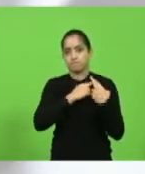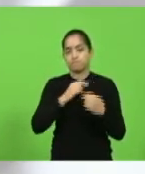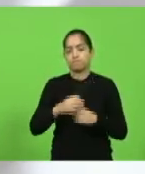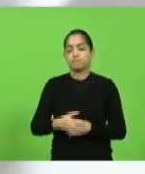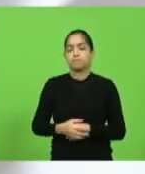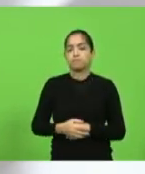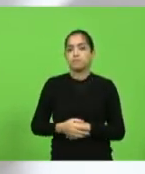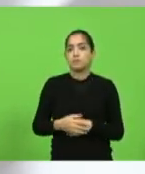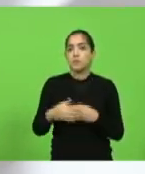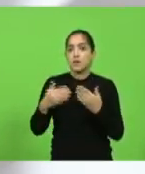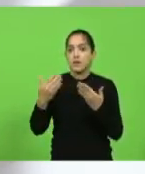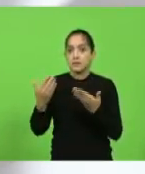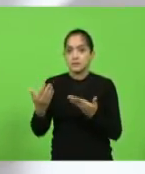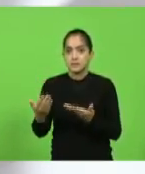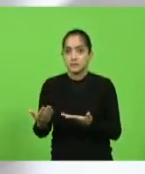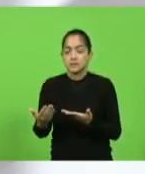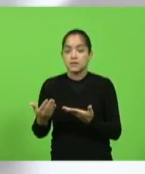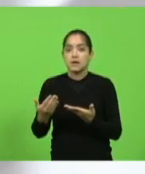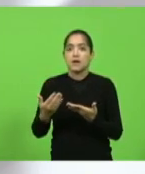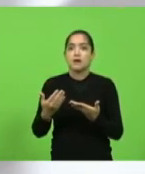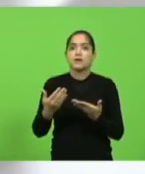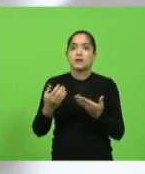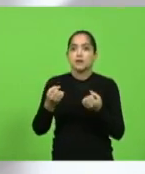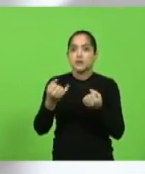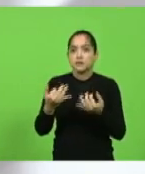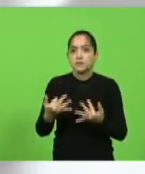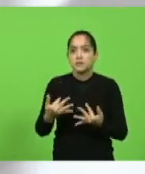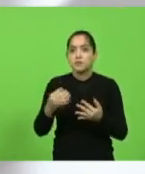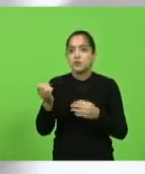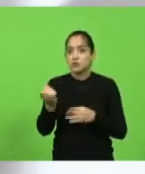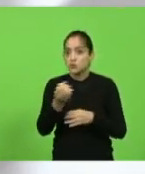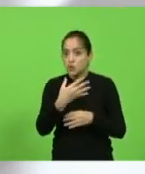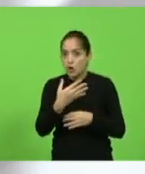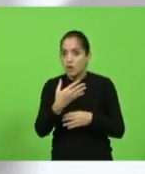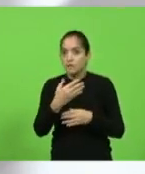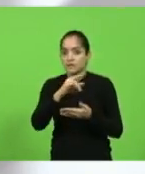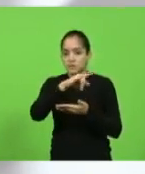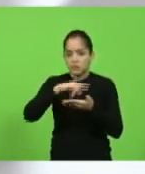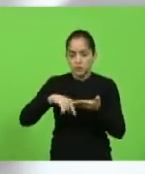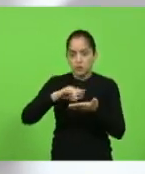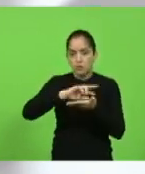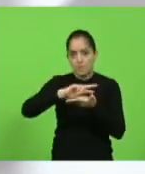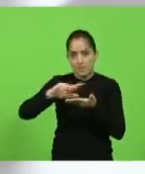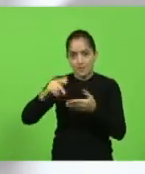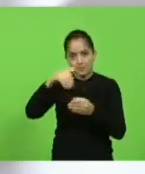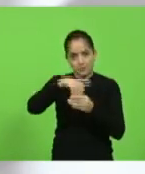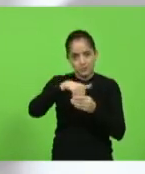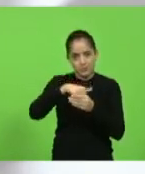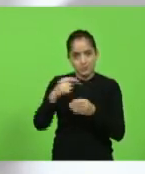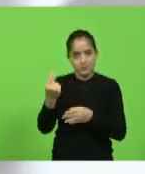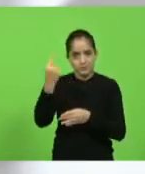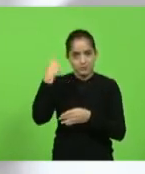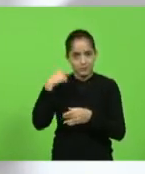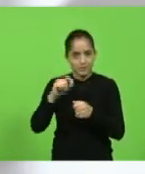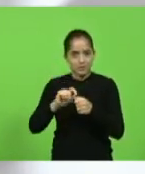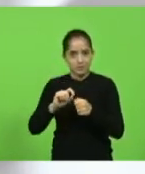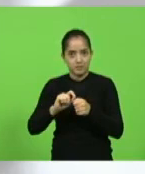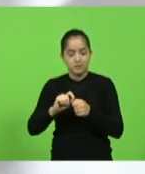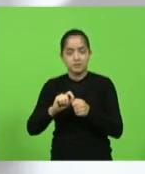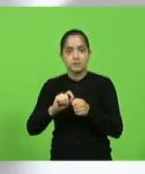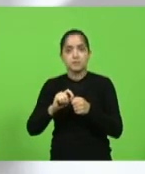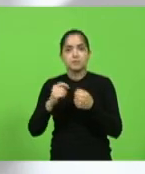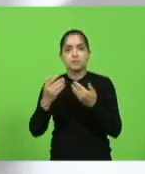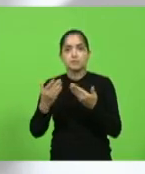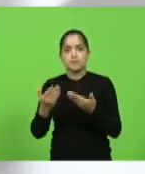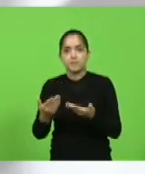Assim, aquelas preditas 9 evidências que se encontram esculpidas em meu voto anterior, migram e evoluem, cambiando